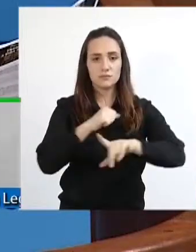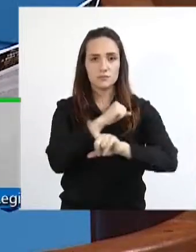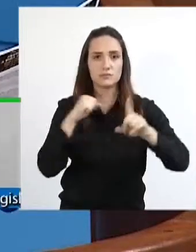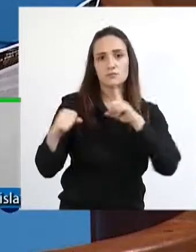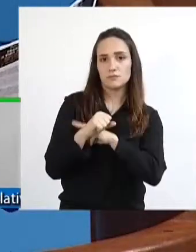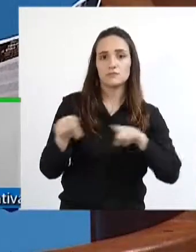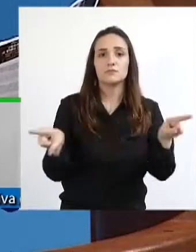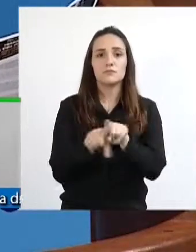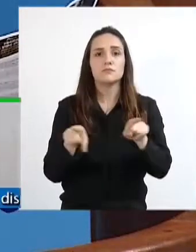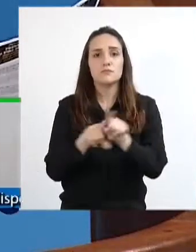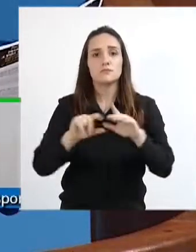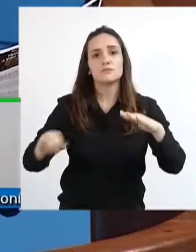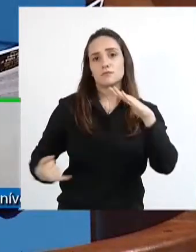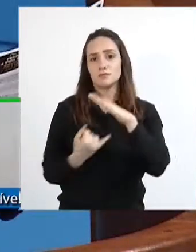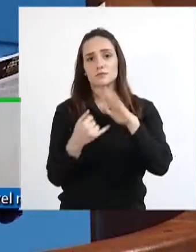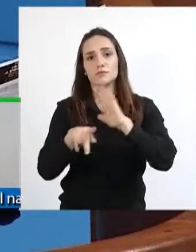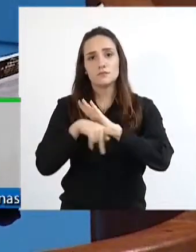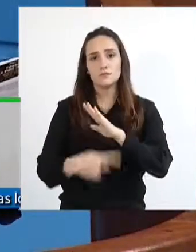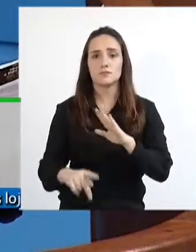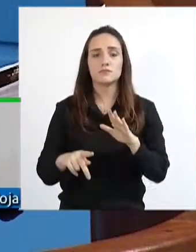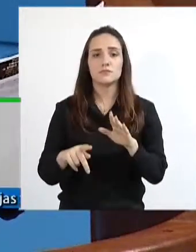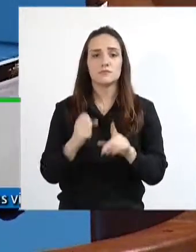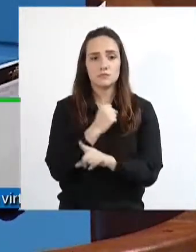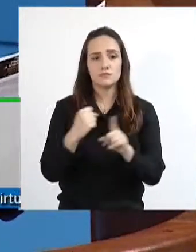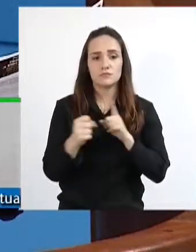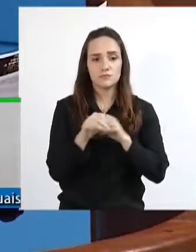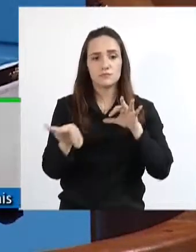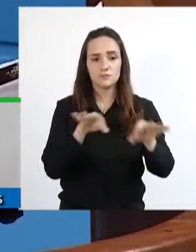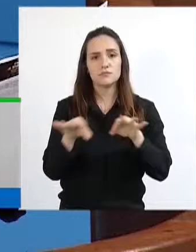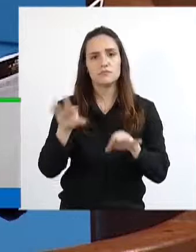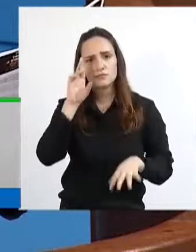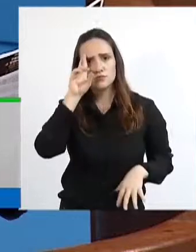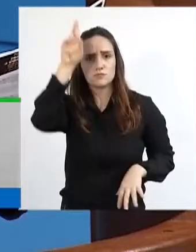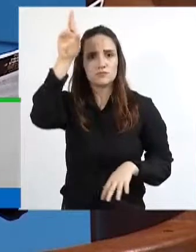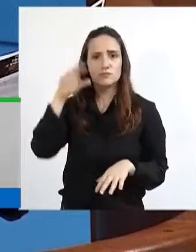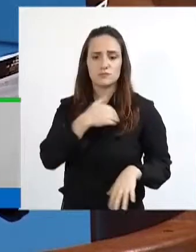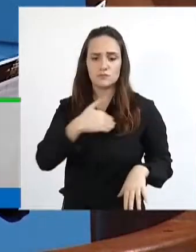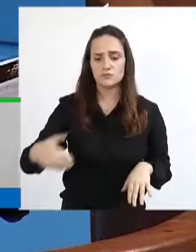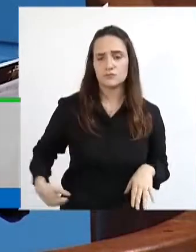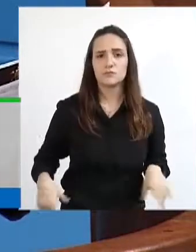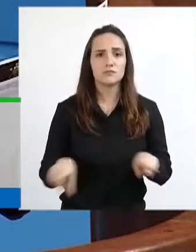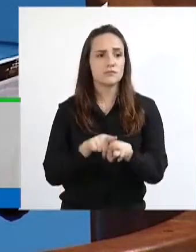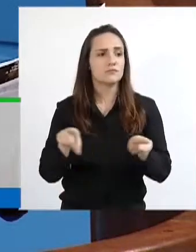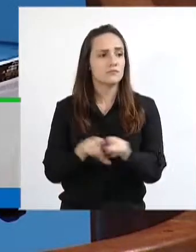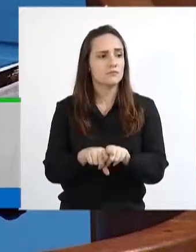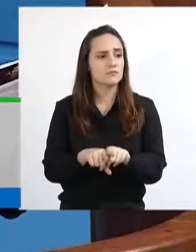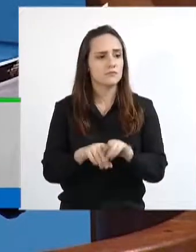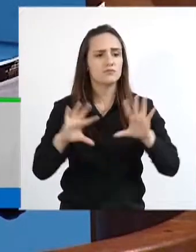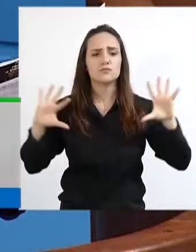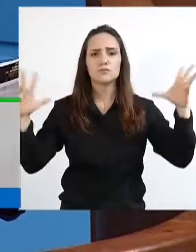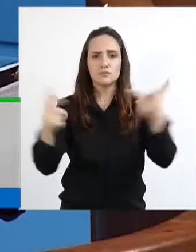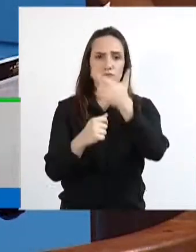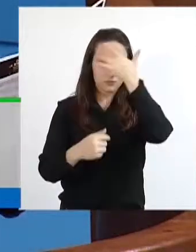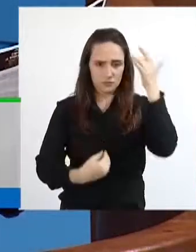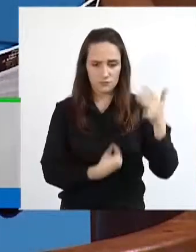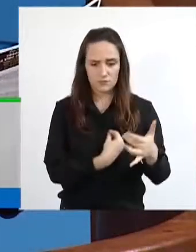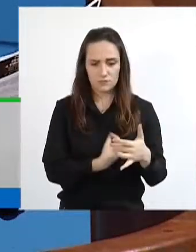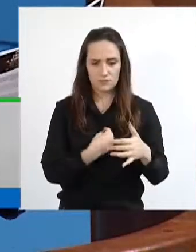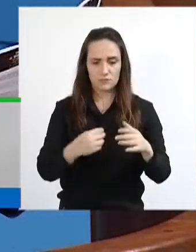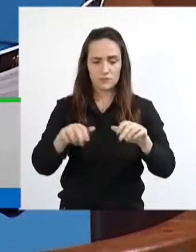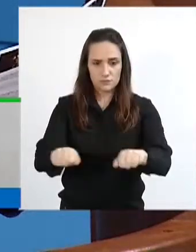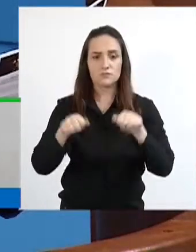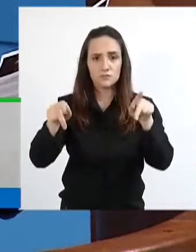sociais e entidades da sociedade civil organizada, autoridades públicas e mandatários presentes na audiência